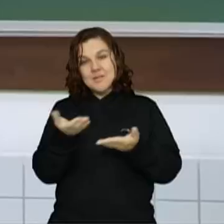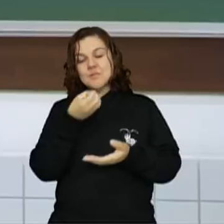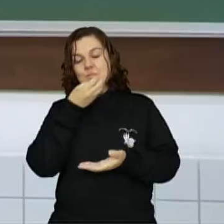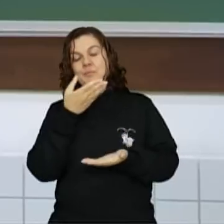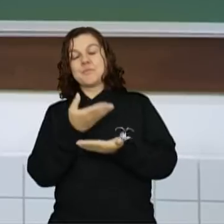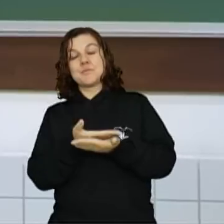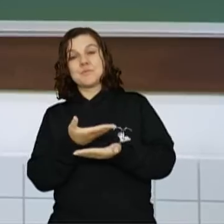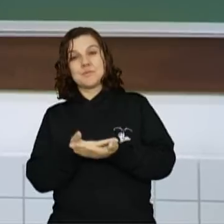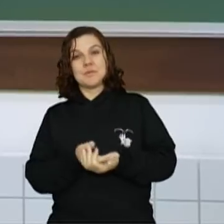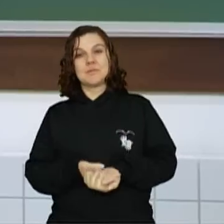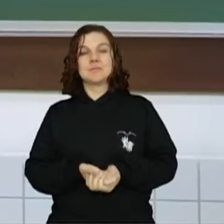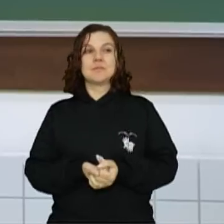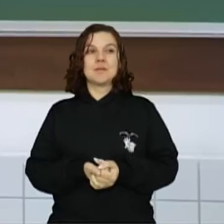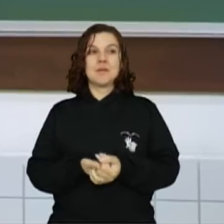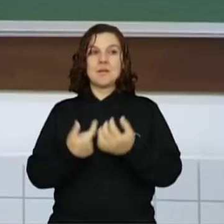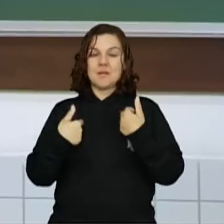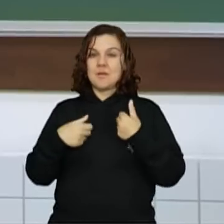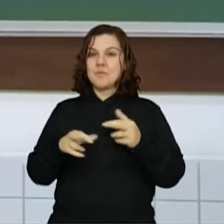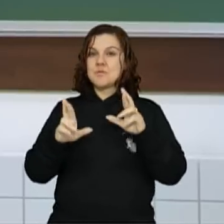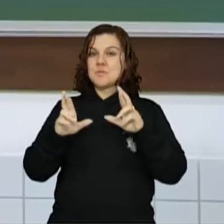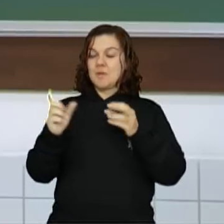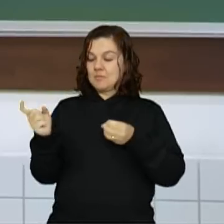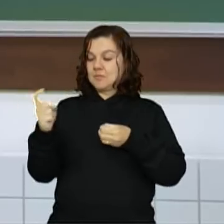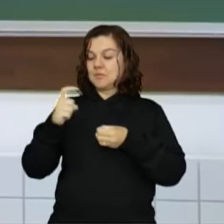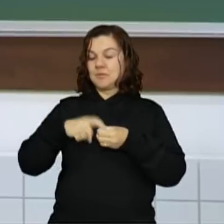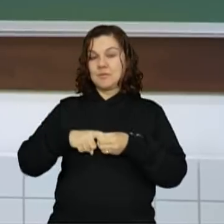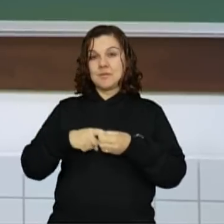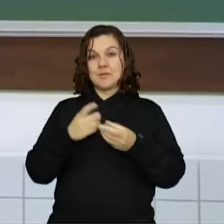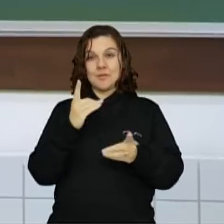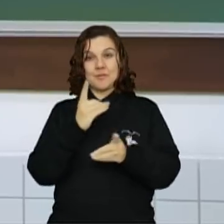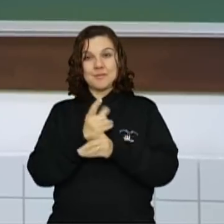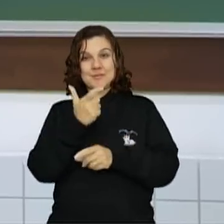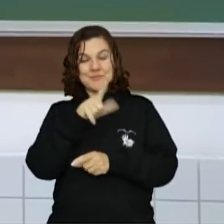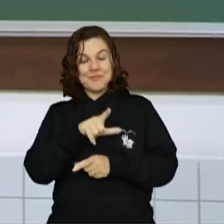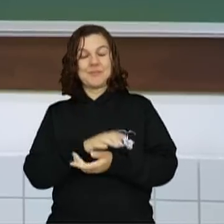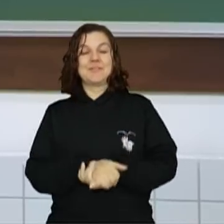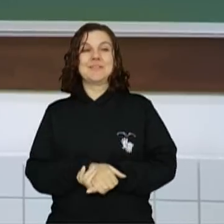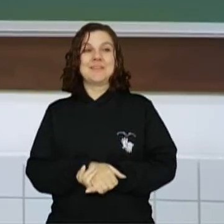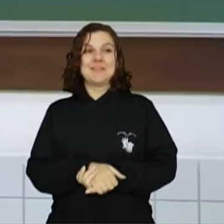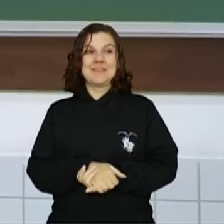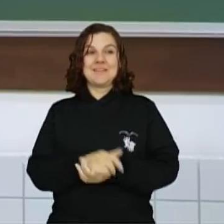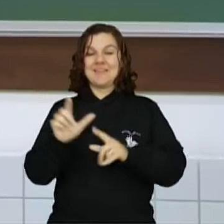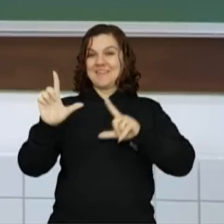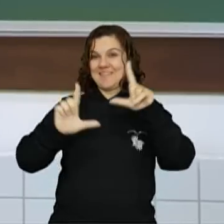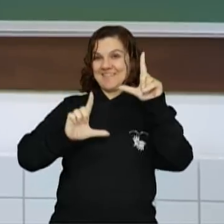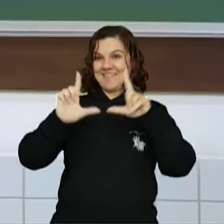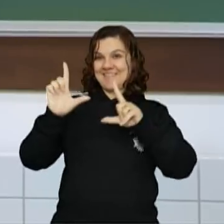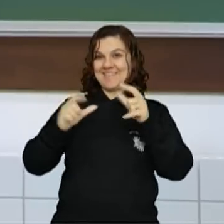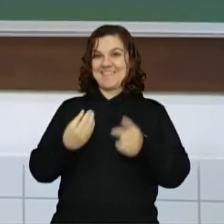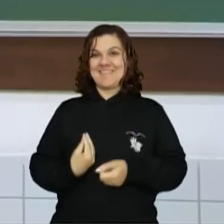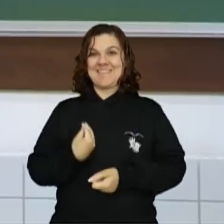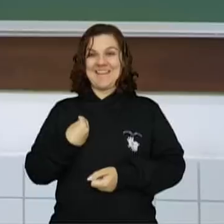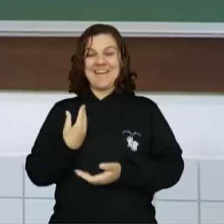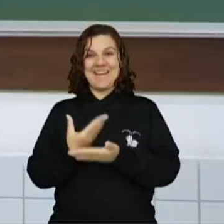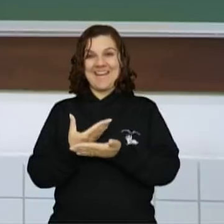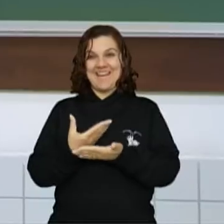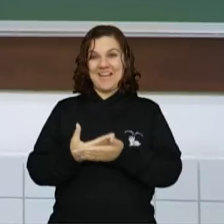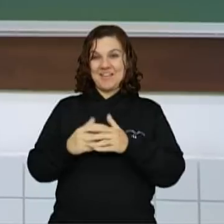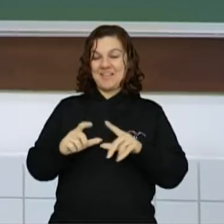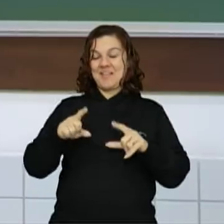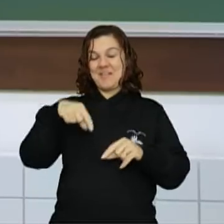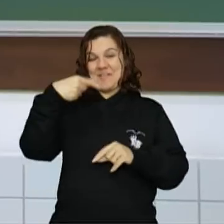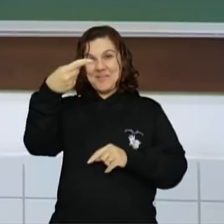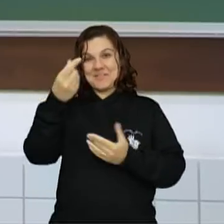bons estudos e espero revê-los ou espero vocês aqui comigo na telinha nessa videoaula, na